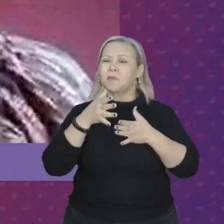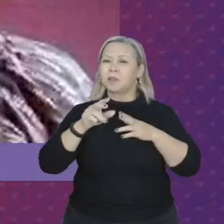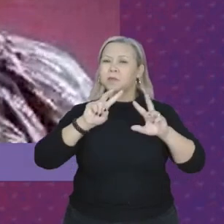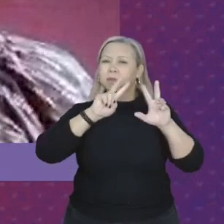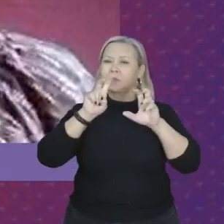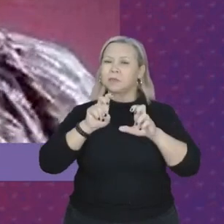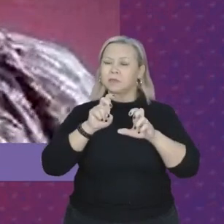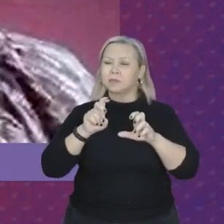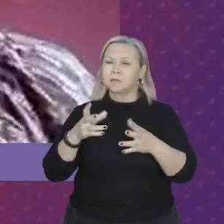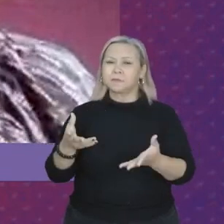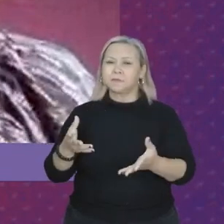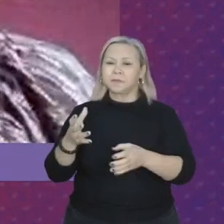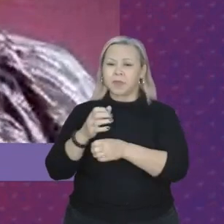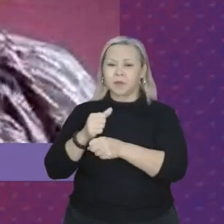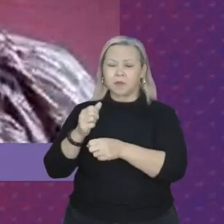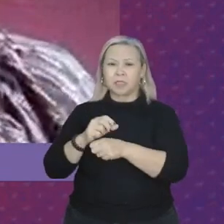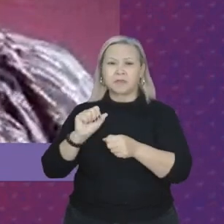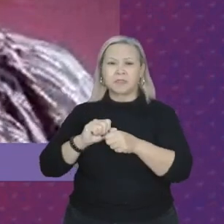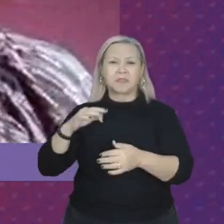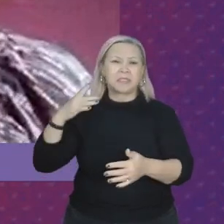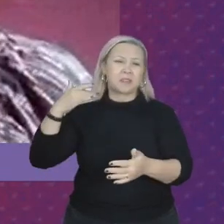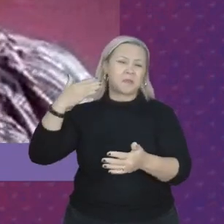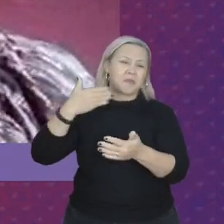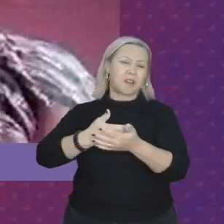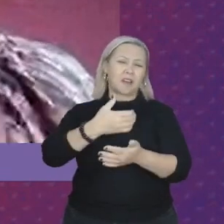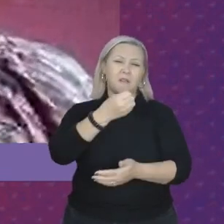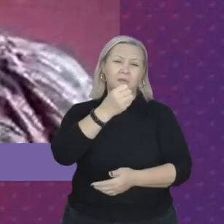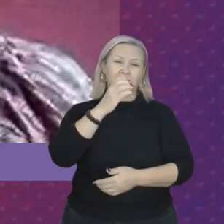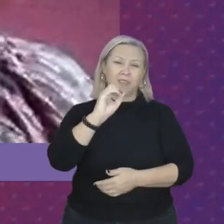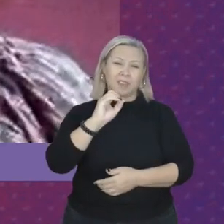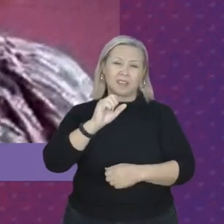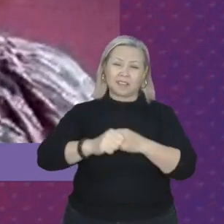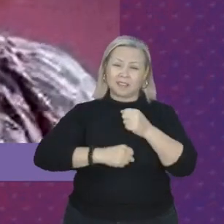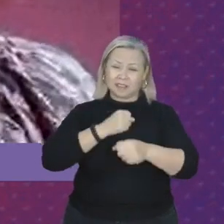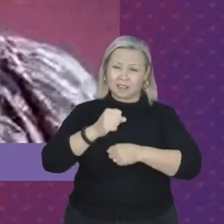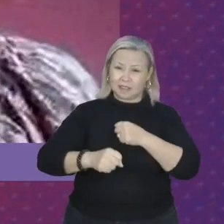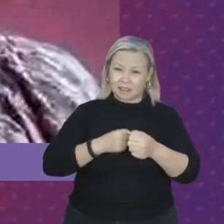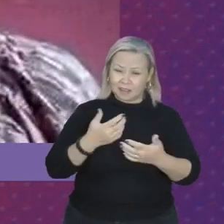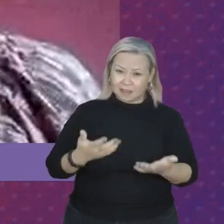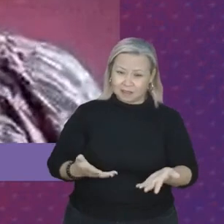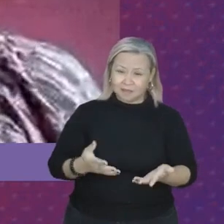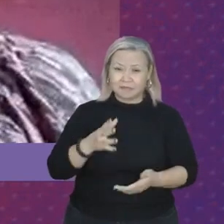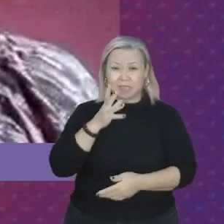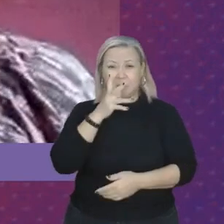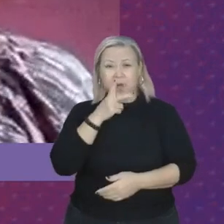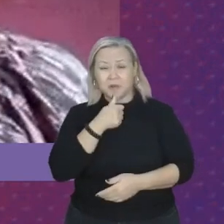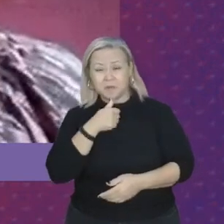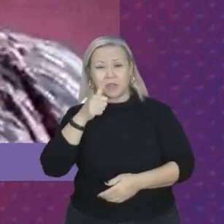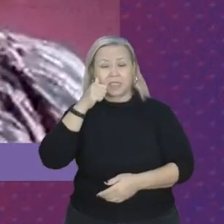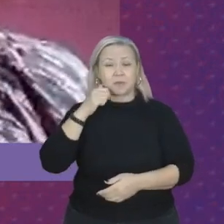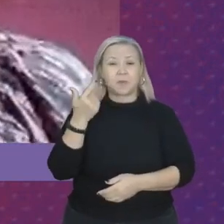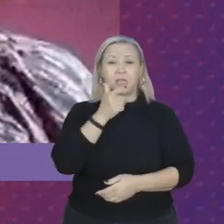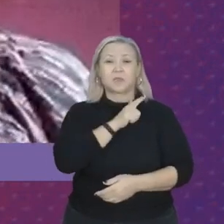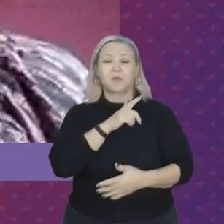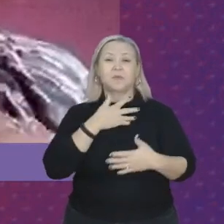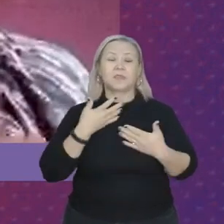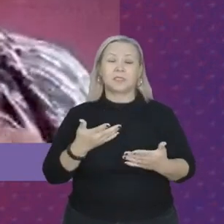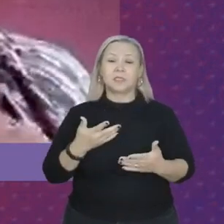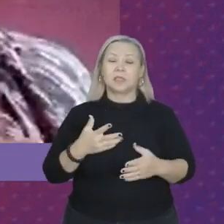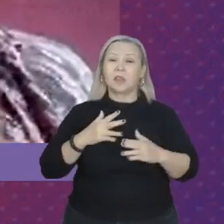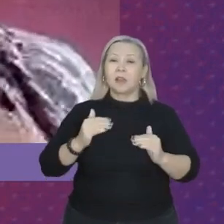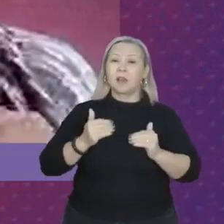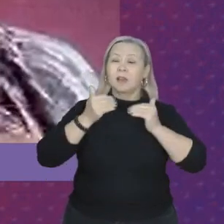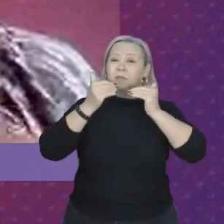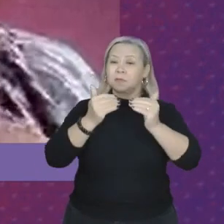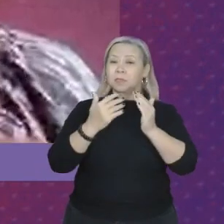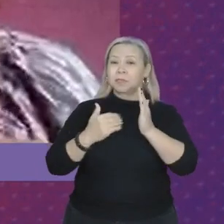eles fazem é que vai demorar 80 anos, no ritmo que nós estamos, 80 anos, para que as mulheres consigam alcançar um